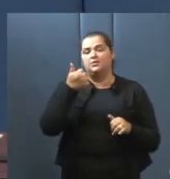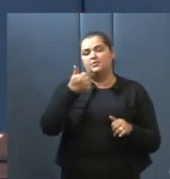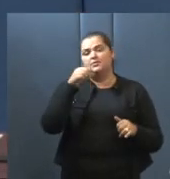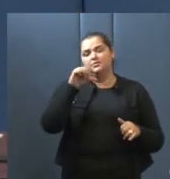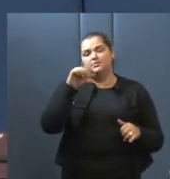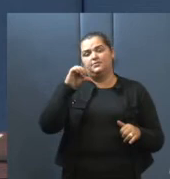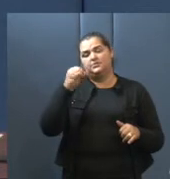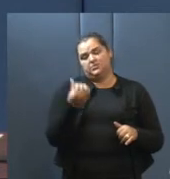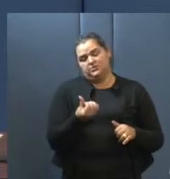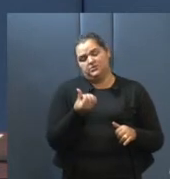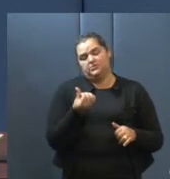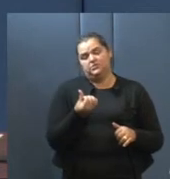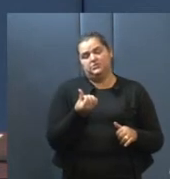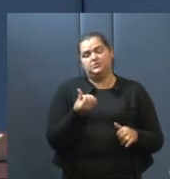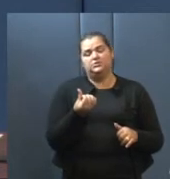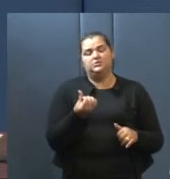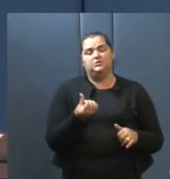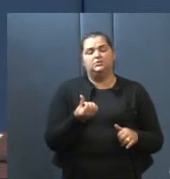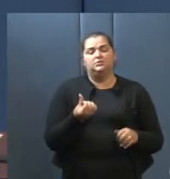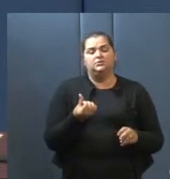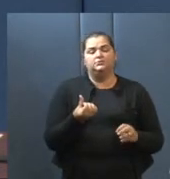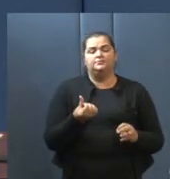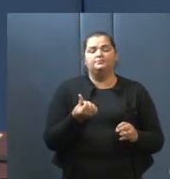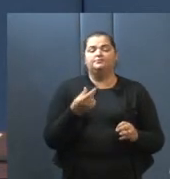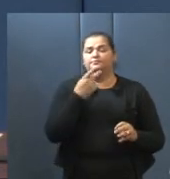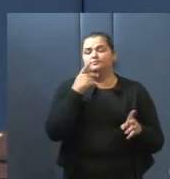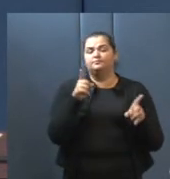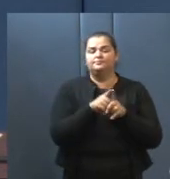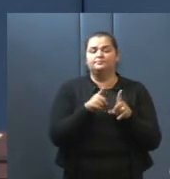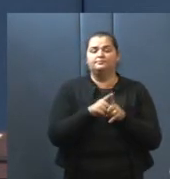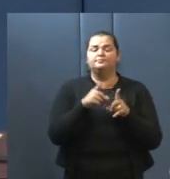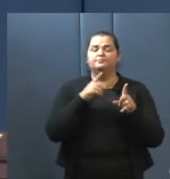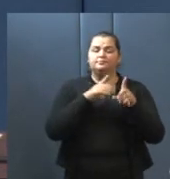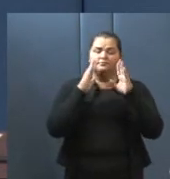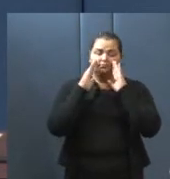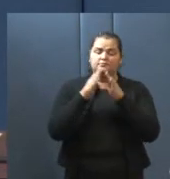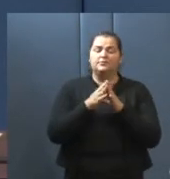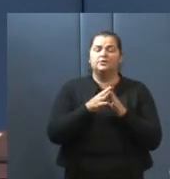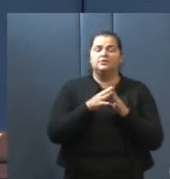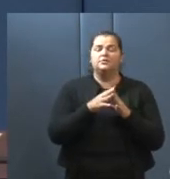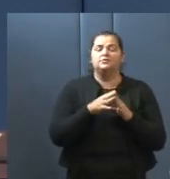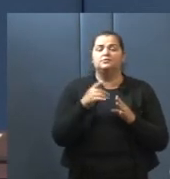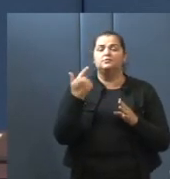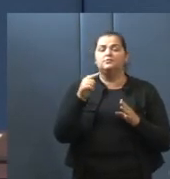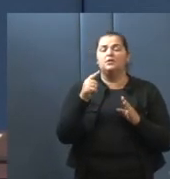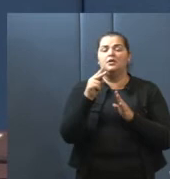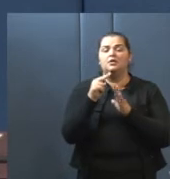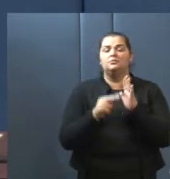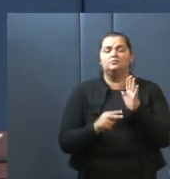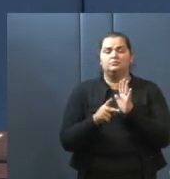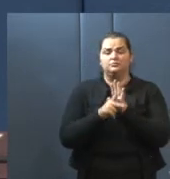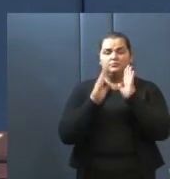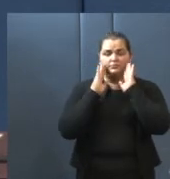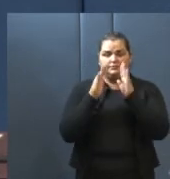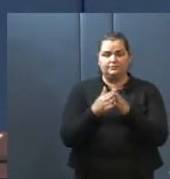setembro de 1996. Eu confesso a vocês, no caso específico do Afeganistão, eu não tenho essa leitura,